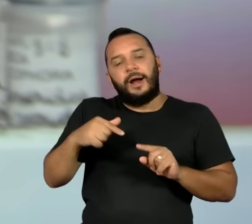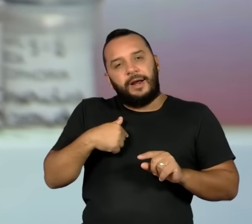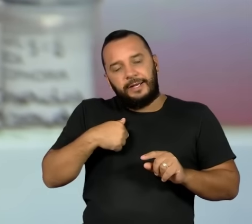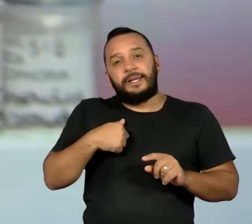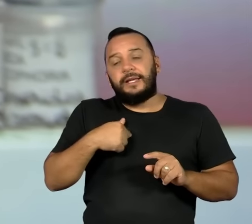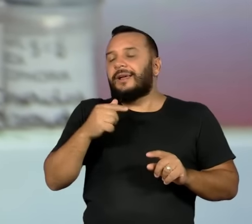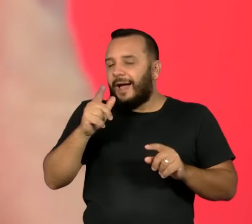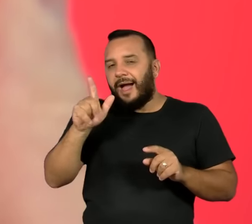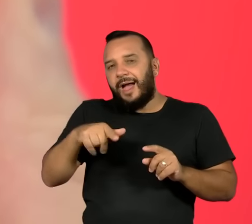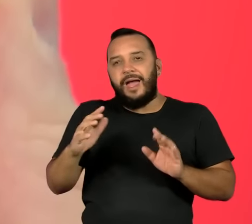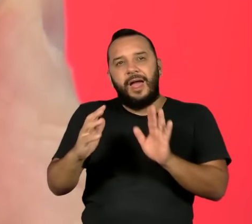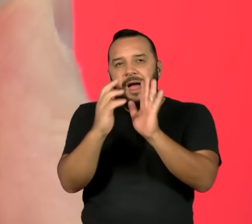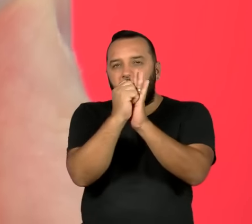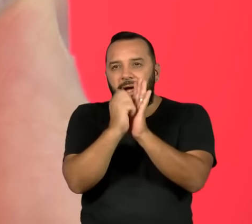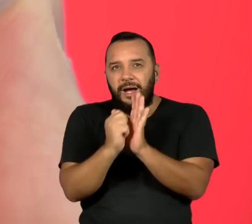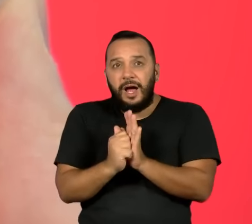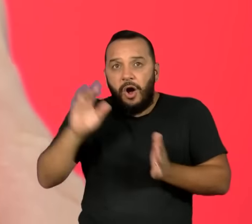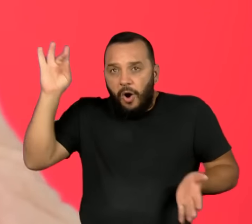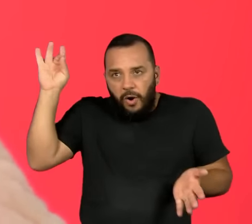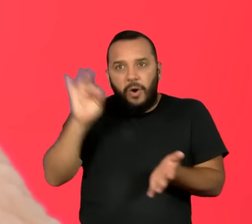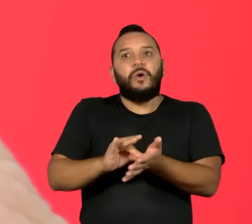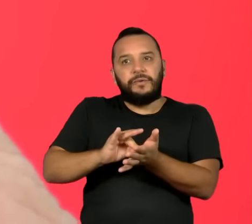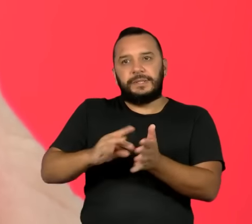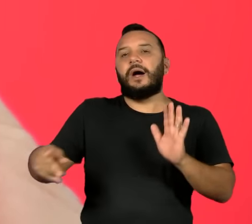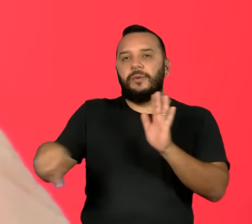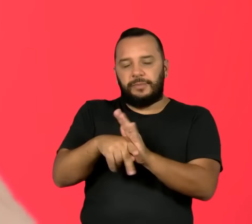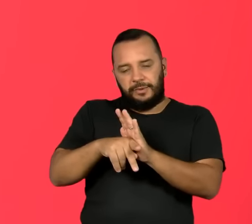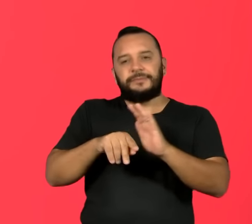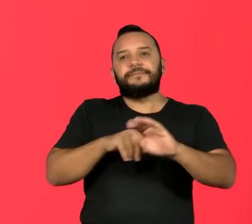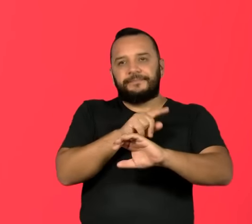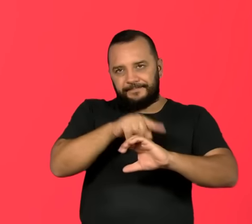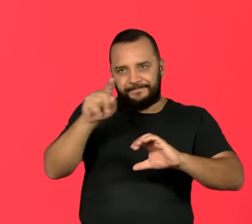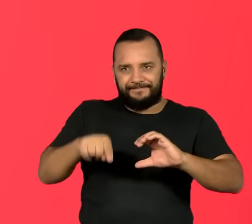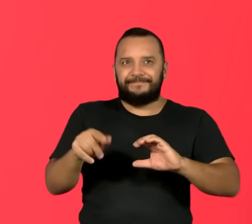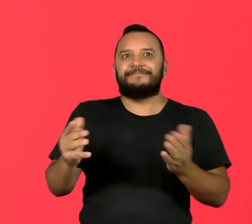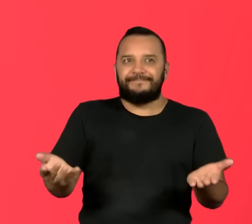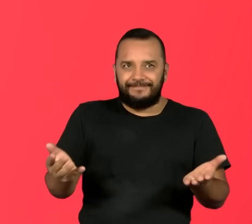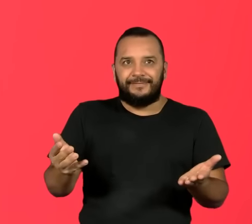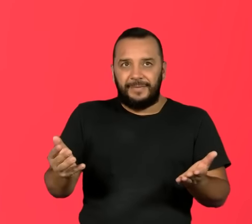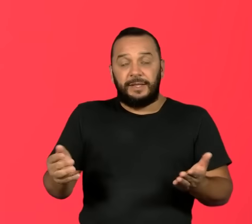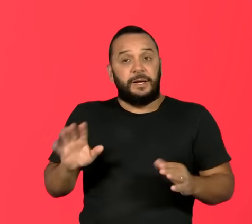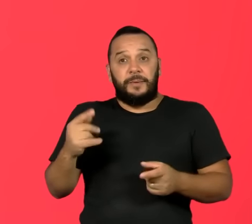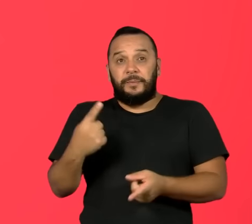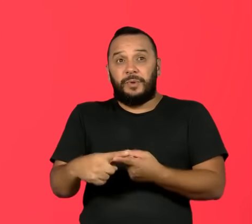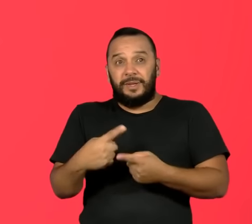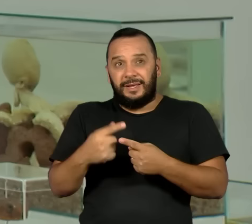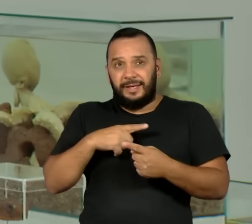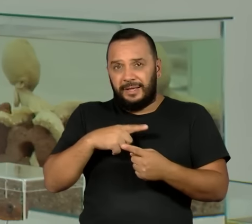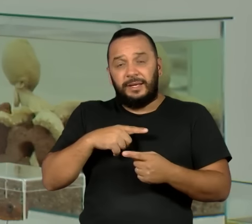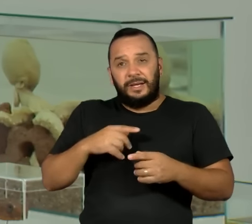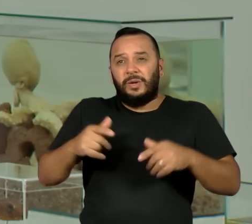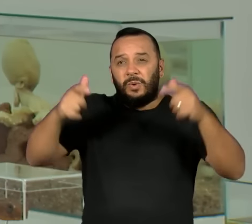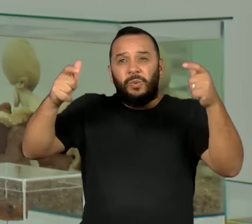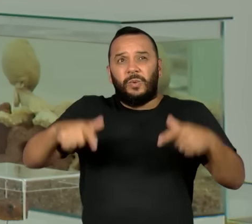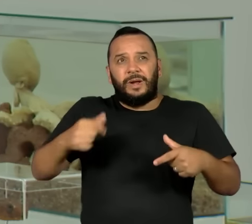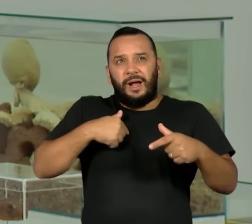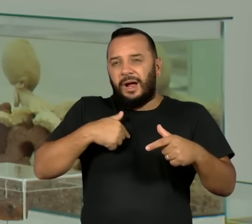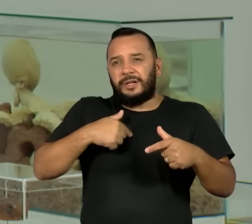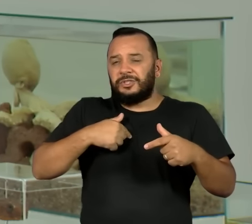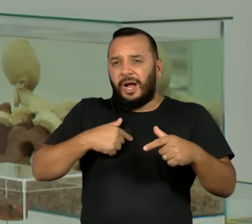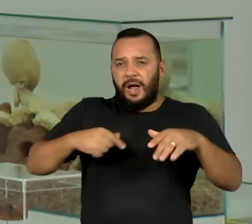oficialmente para a ciência. A coleta em grandes profundidades é um desafio. É a parte da